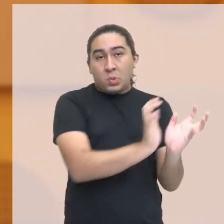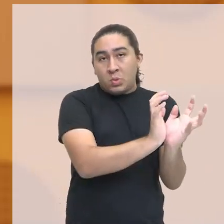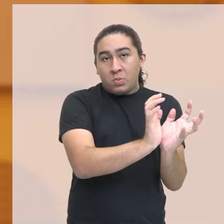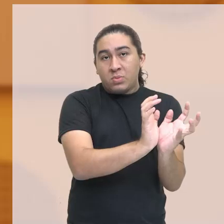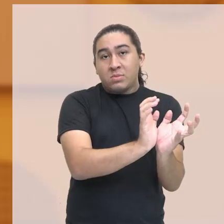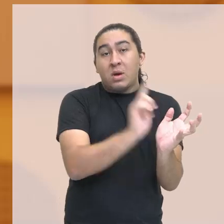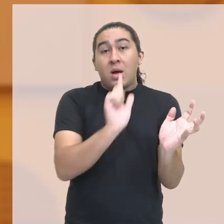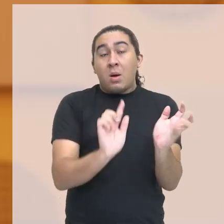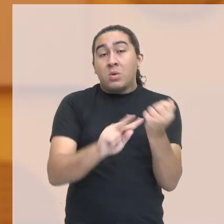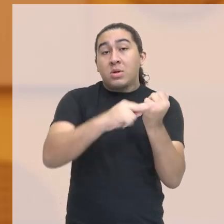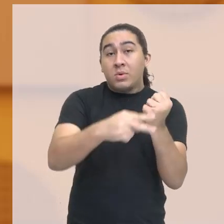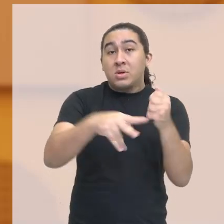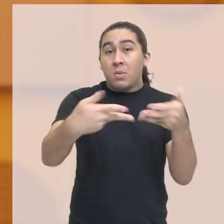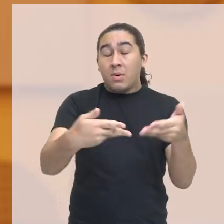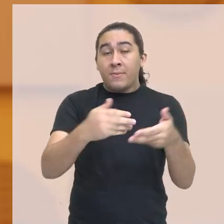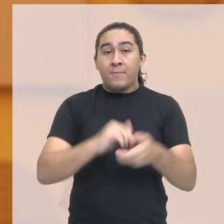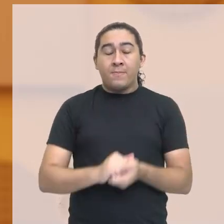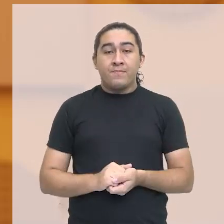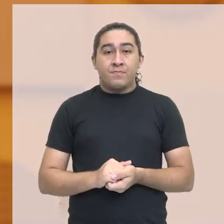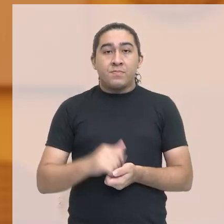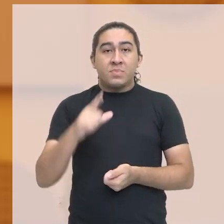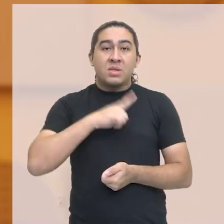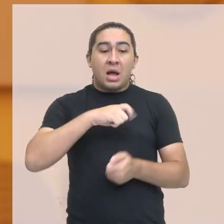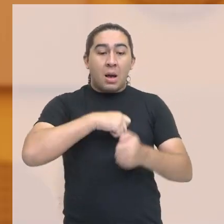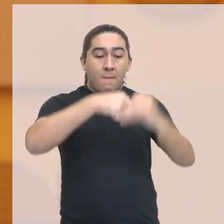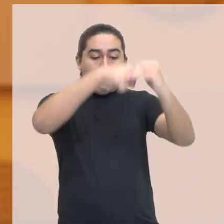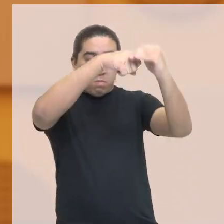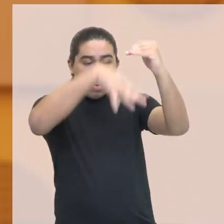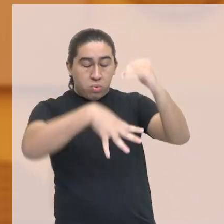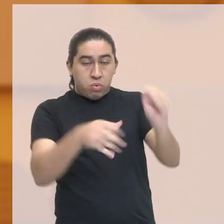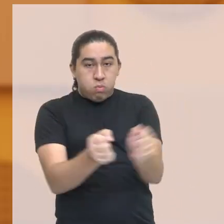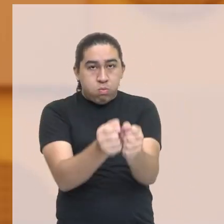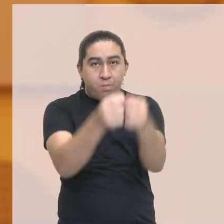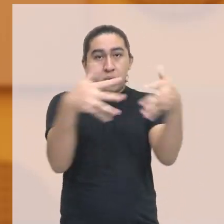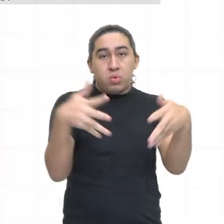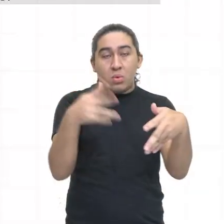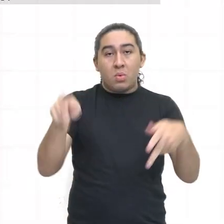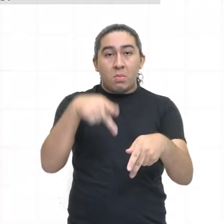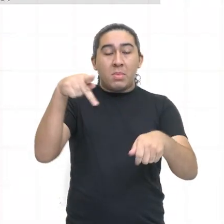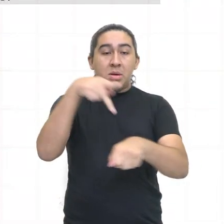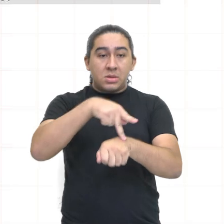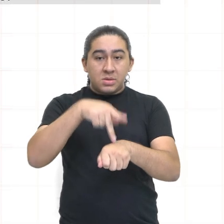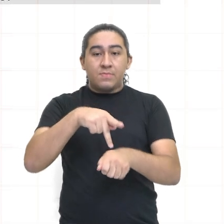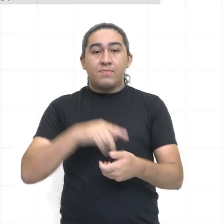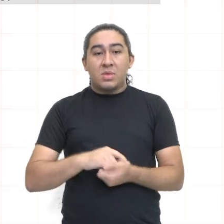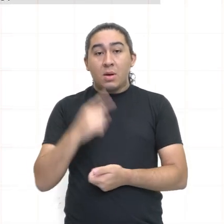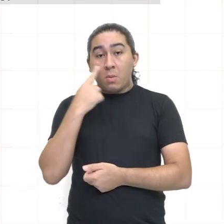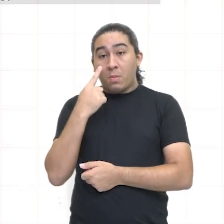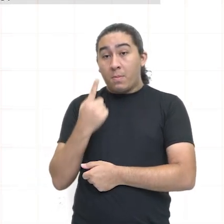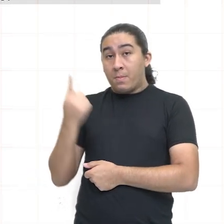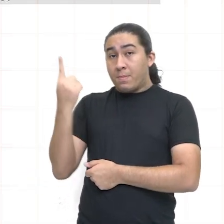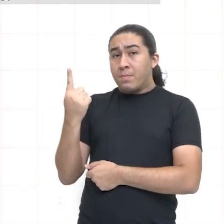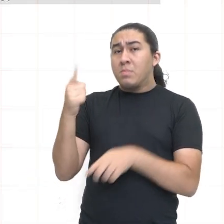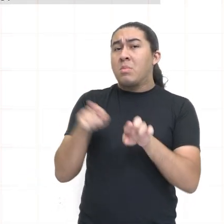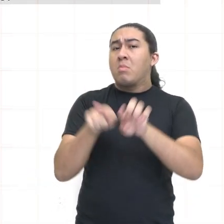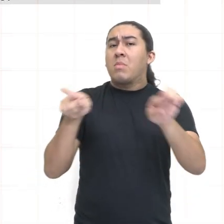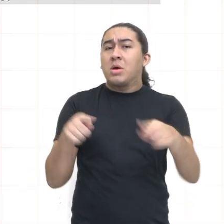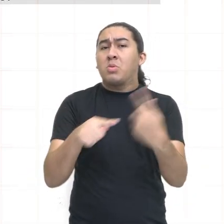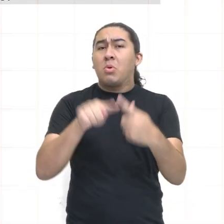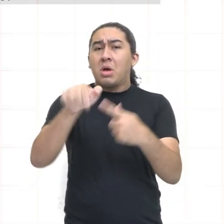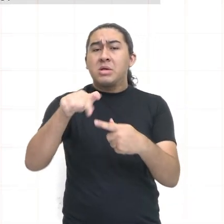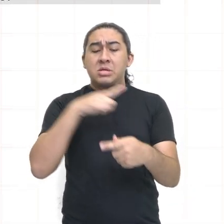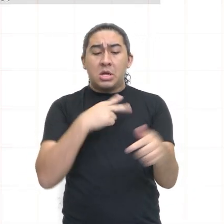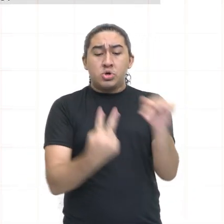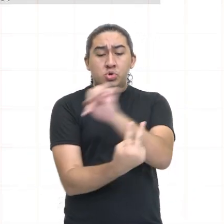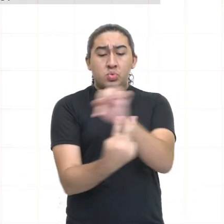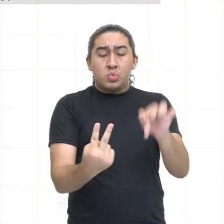E isso vai resultar nas bombas atômicas em Hiroshima e Nagasaki. Mas, professora, por que foram essas